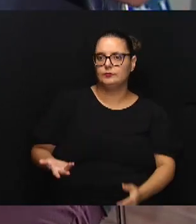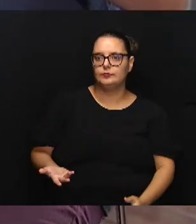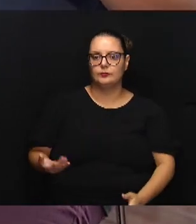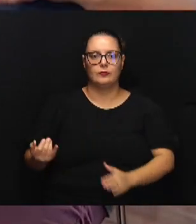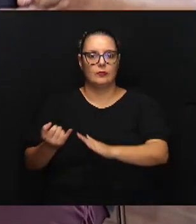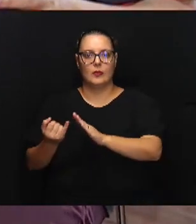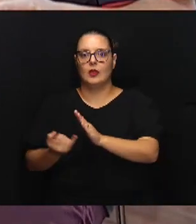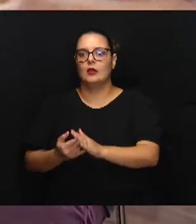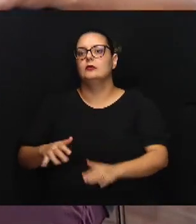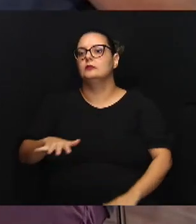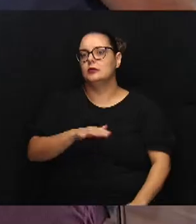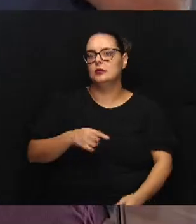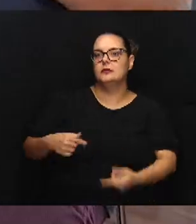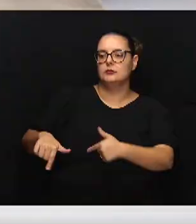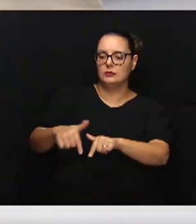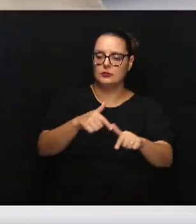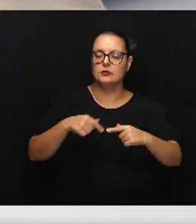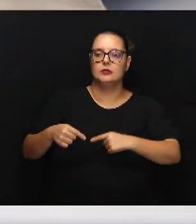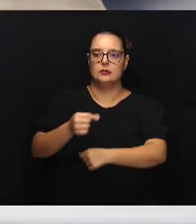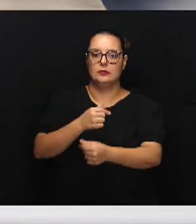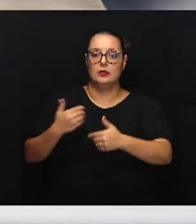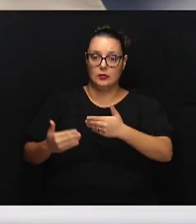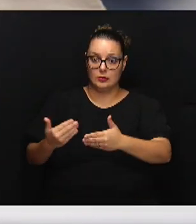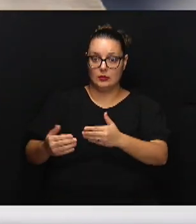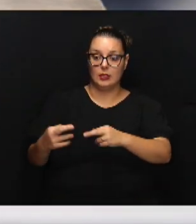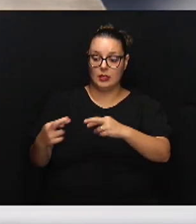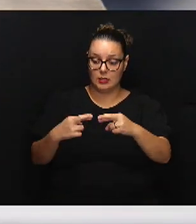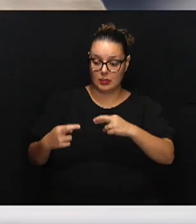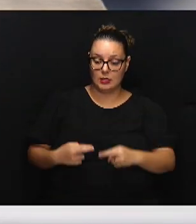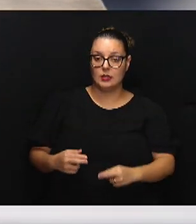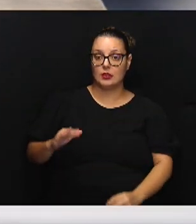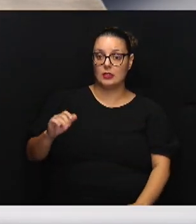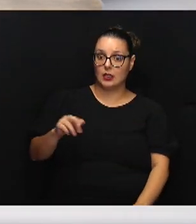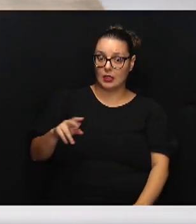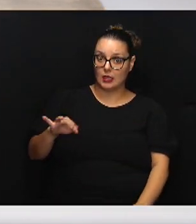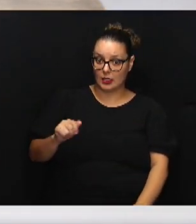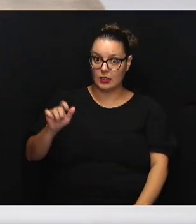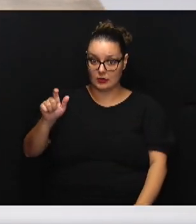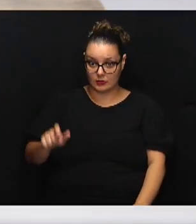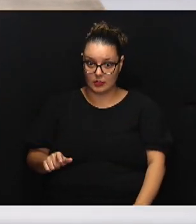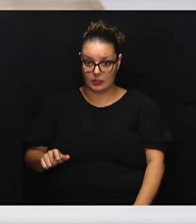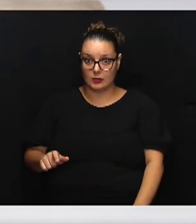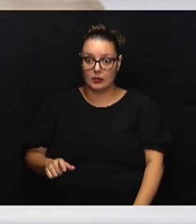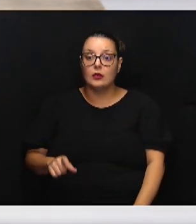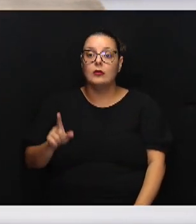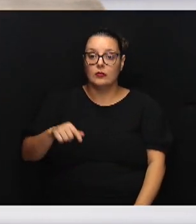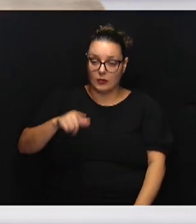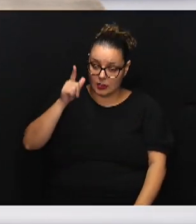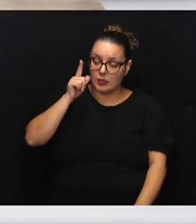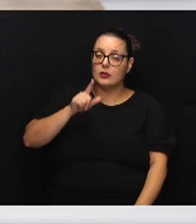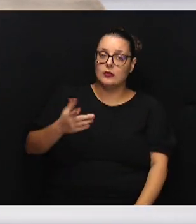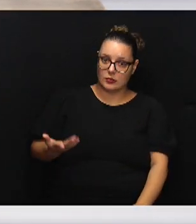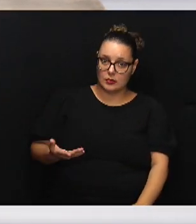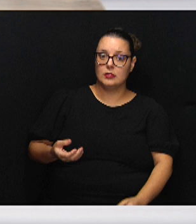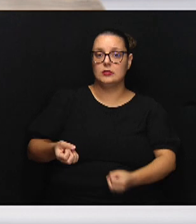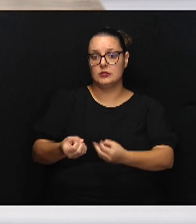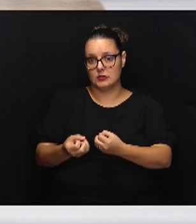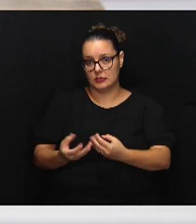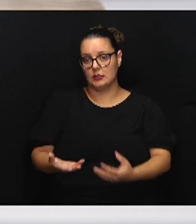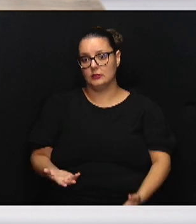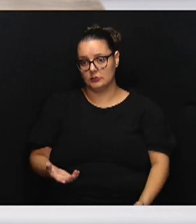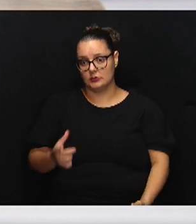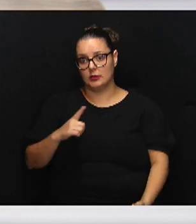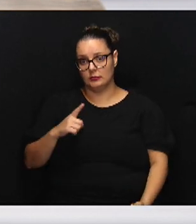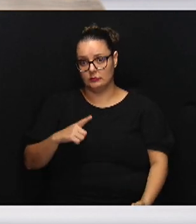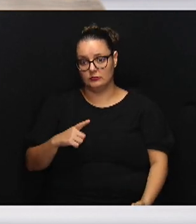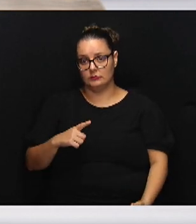instituição de mercado de trabalho, num processo de análise de carreira de uma pessoa, vai conseguir chegar a esse dado, né?